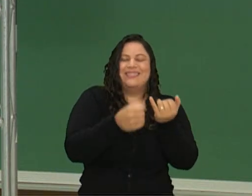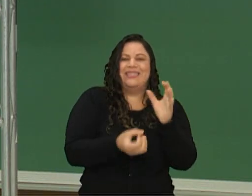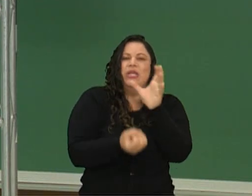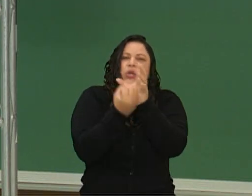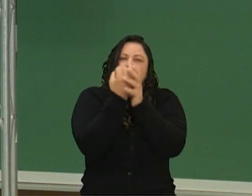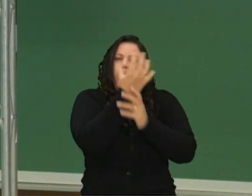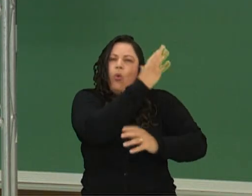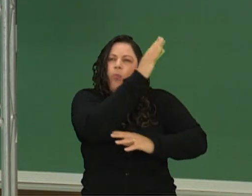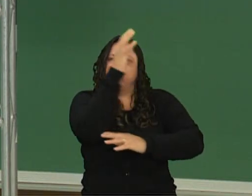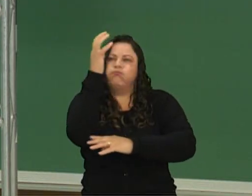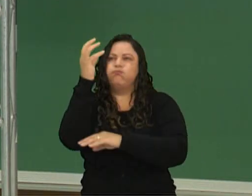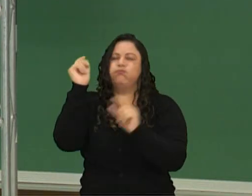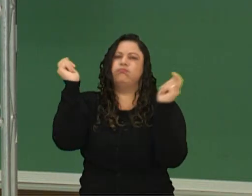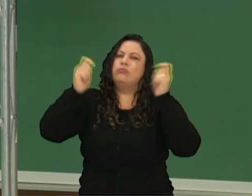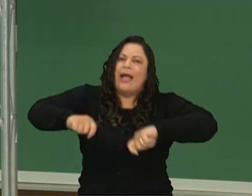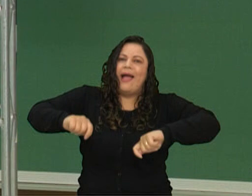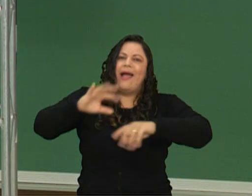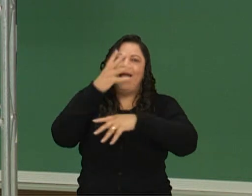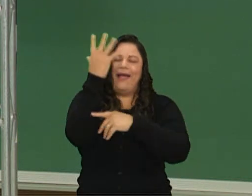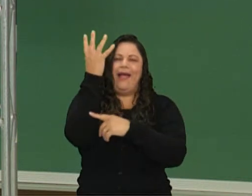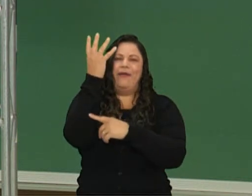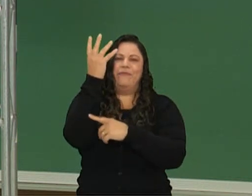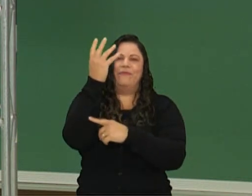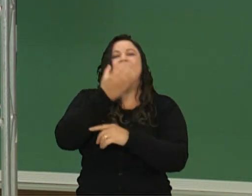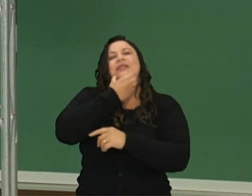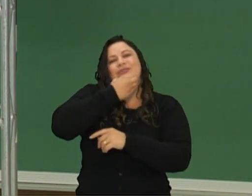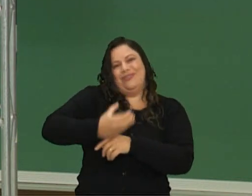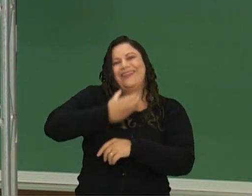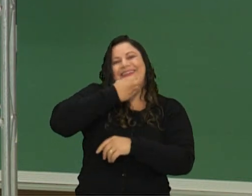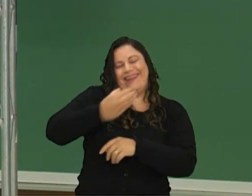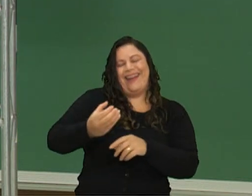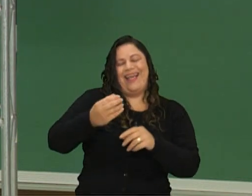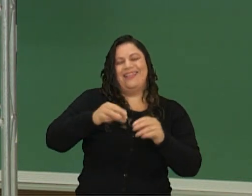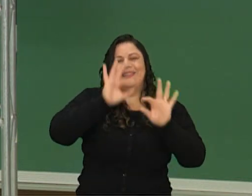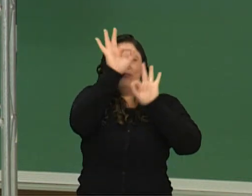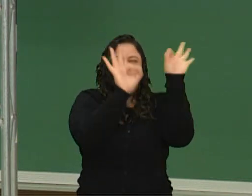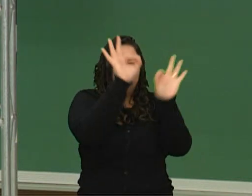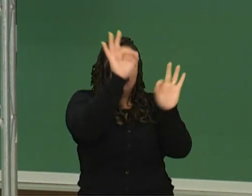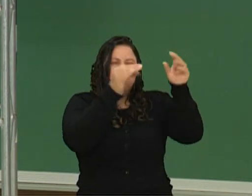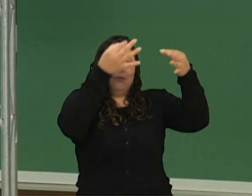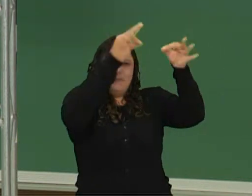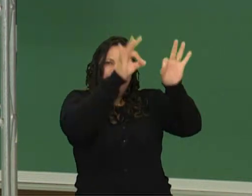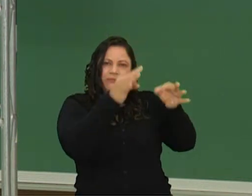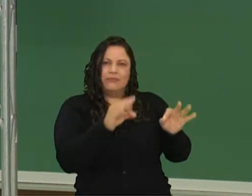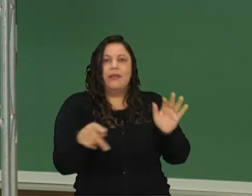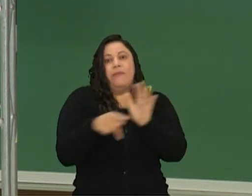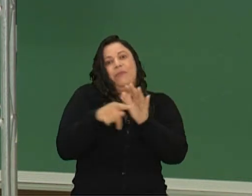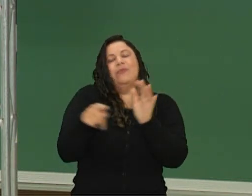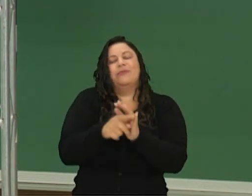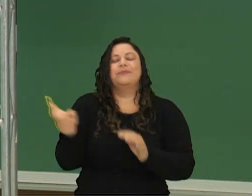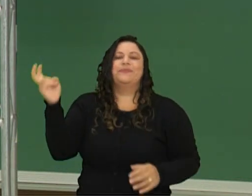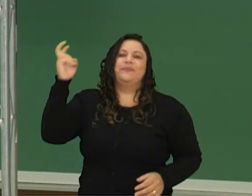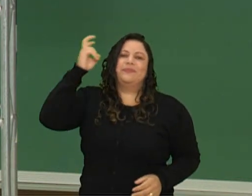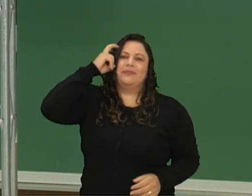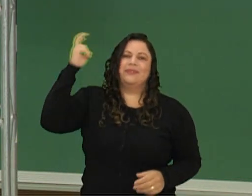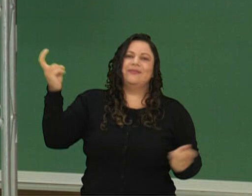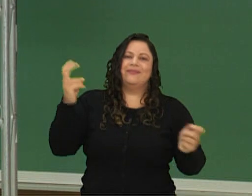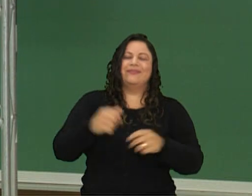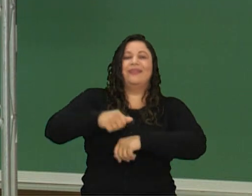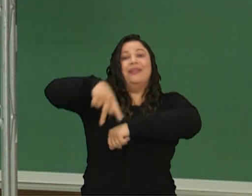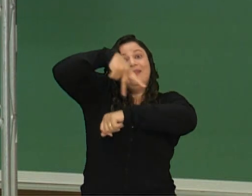pão, ele é enfeitado, faz parte então da cultura. Então, a Páscoa é o pão sagrado, mas também